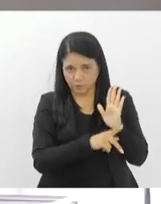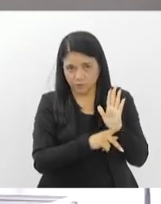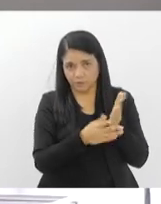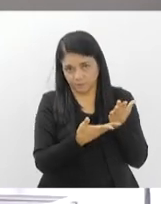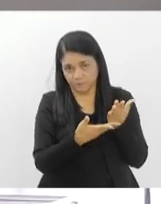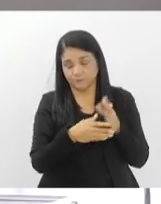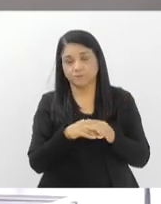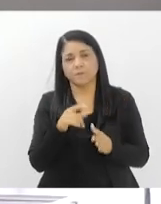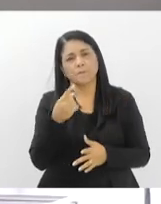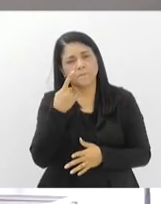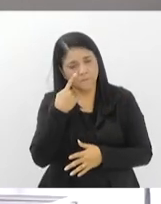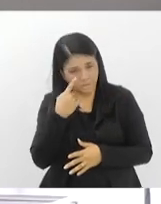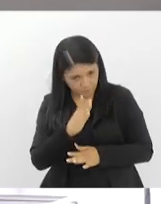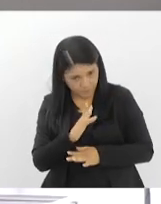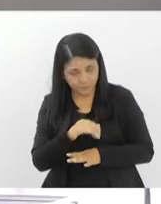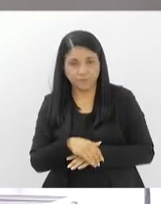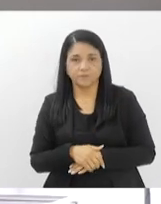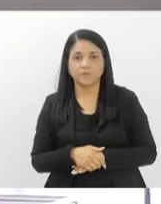Veja só,